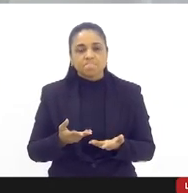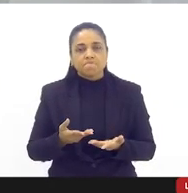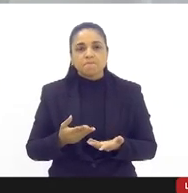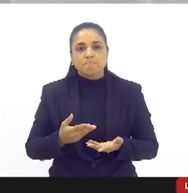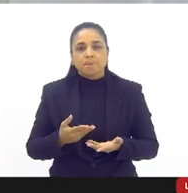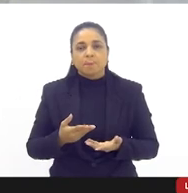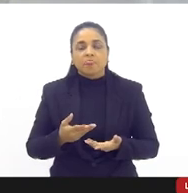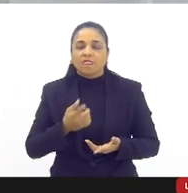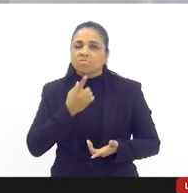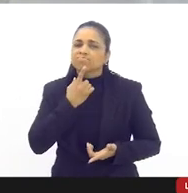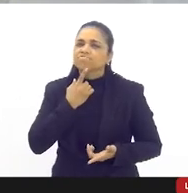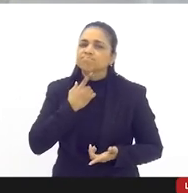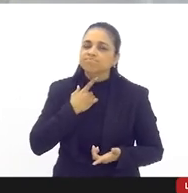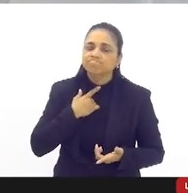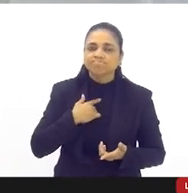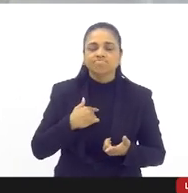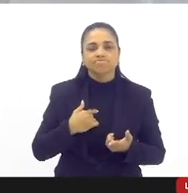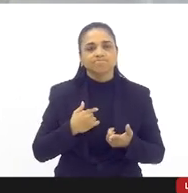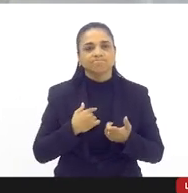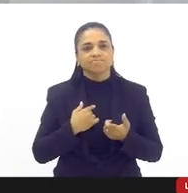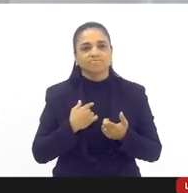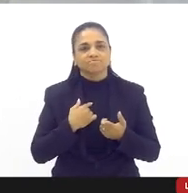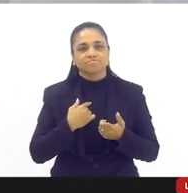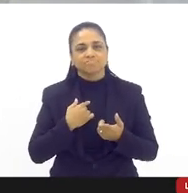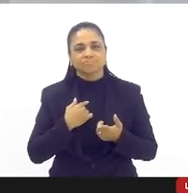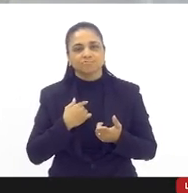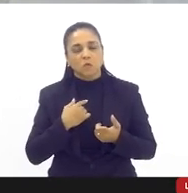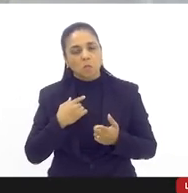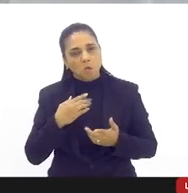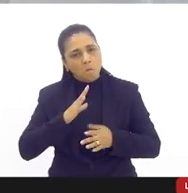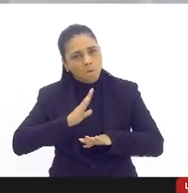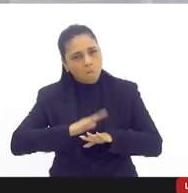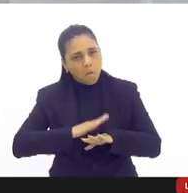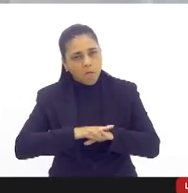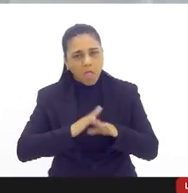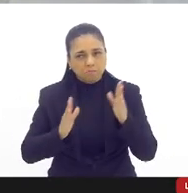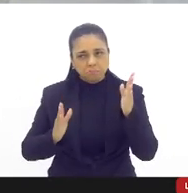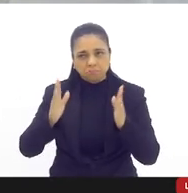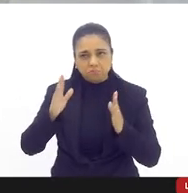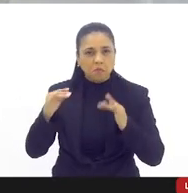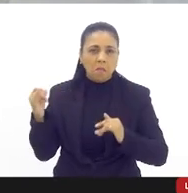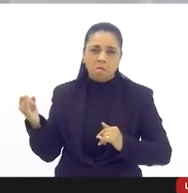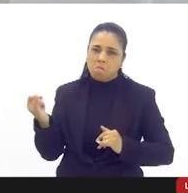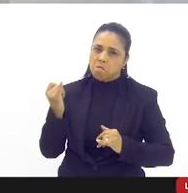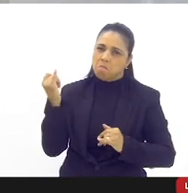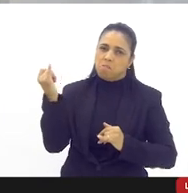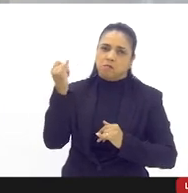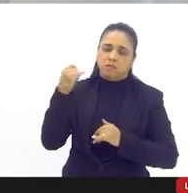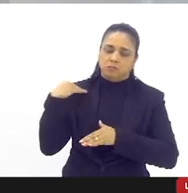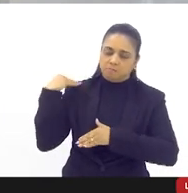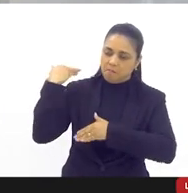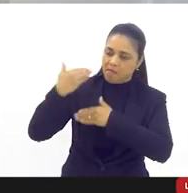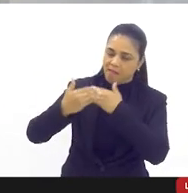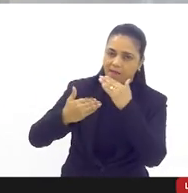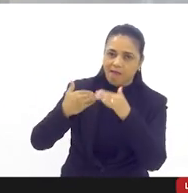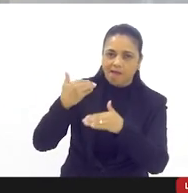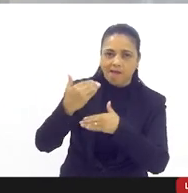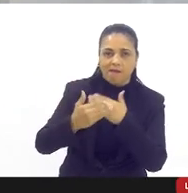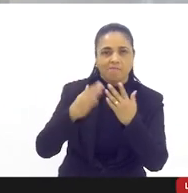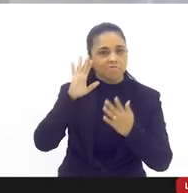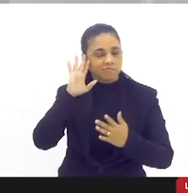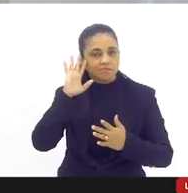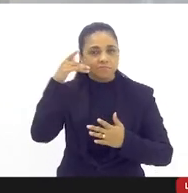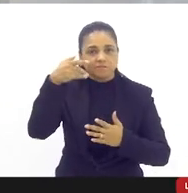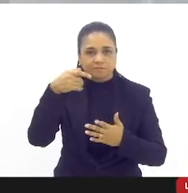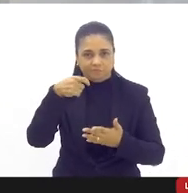em desejo que isso seja um momento importante para que nós possamos avançar né com a